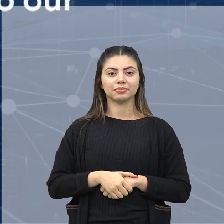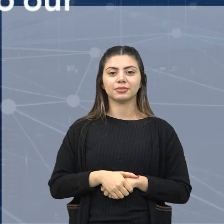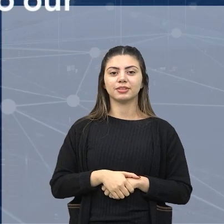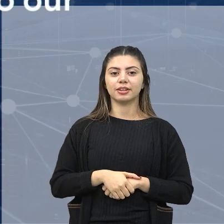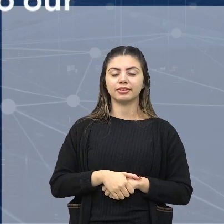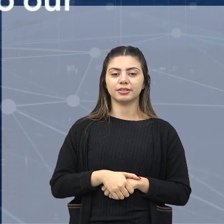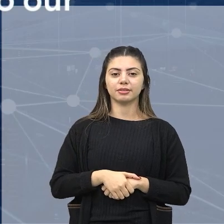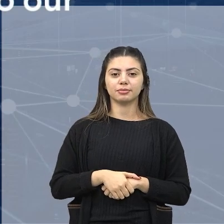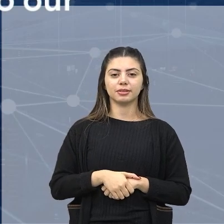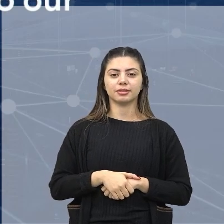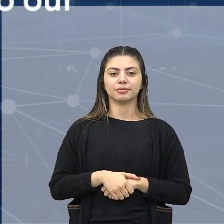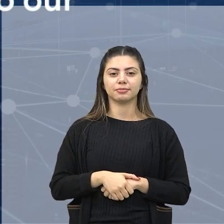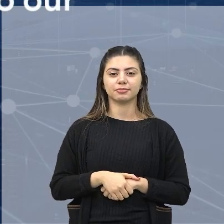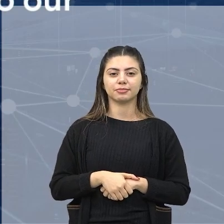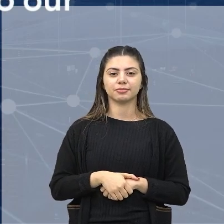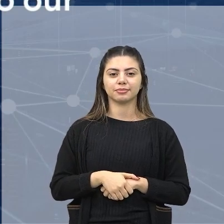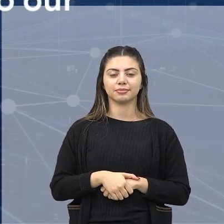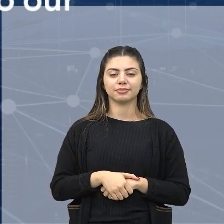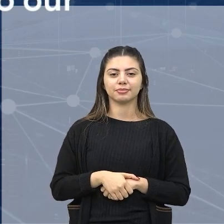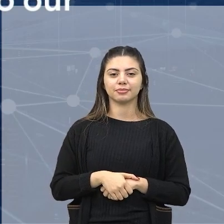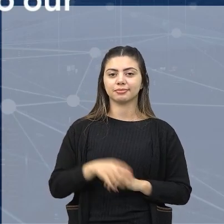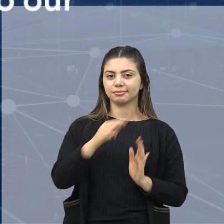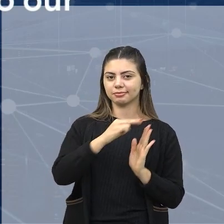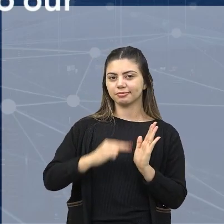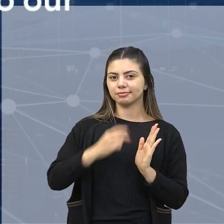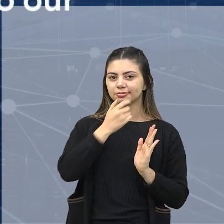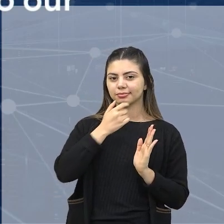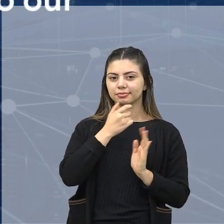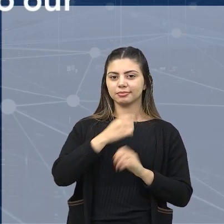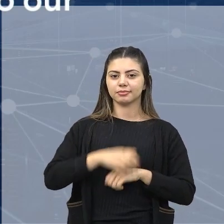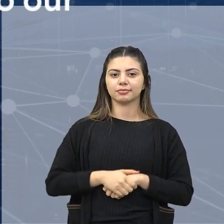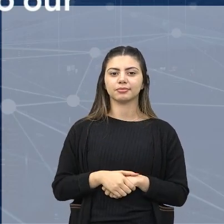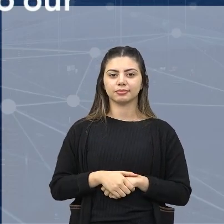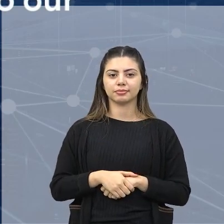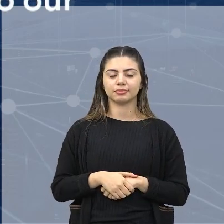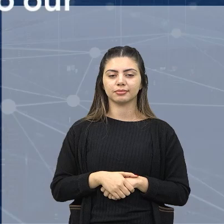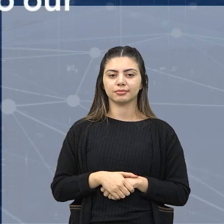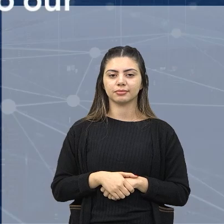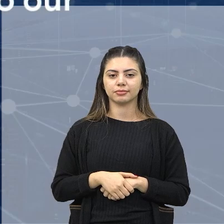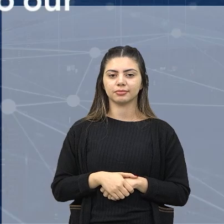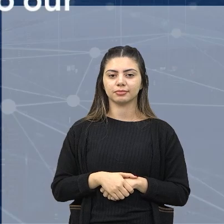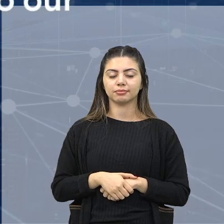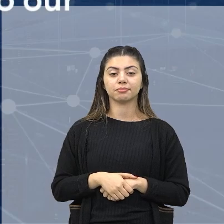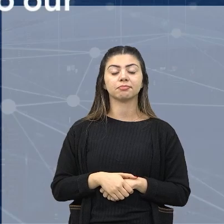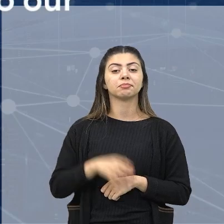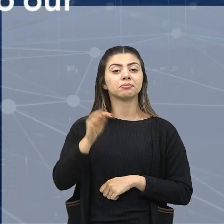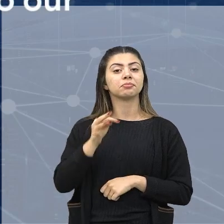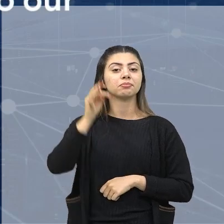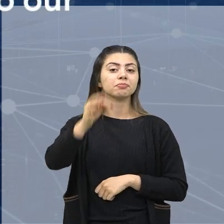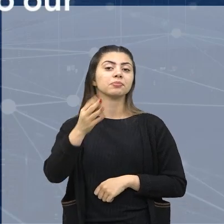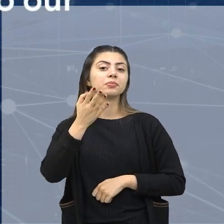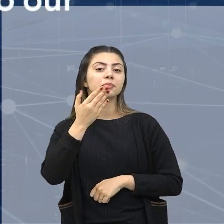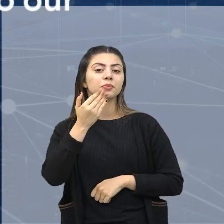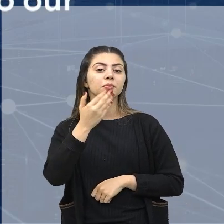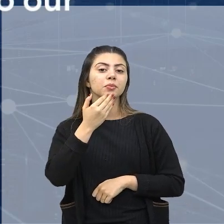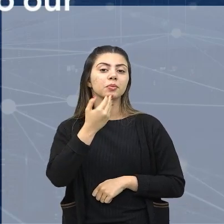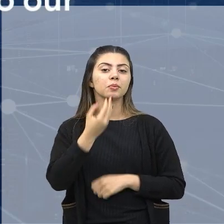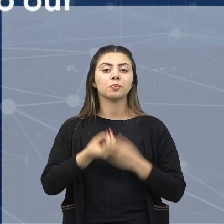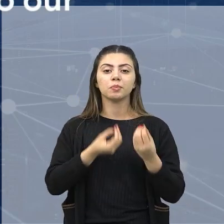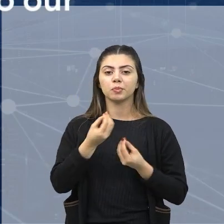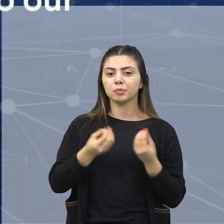very different thanks to the new technology. A comida vai ser muito o quê, gente?